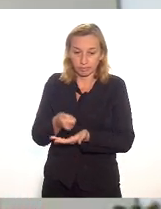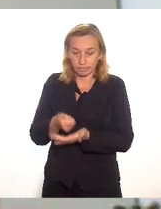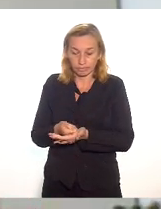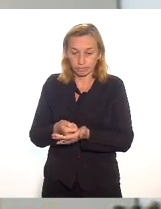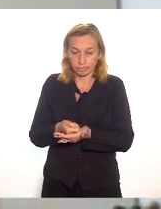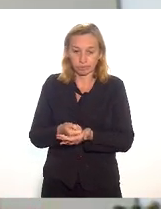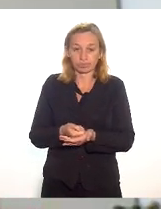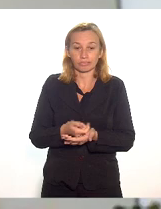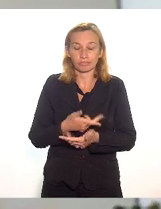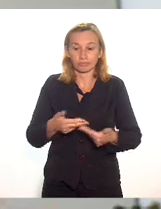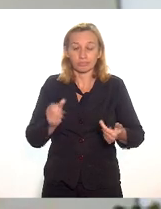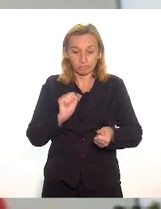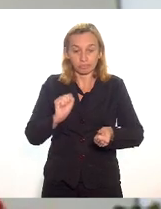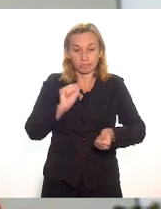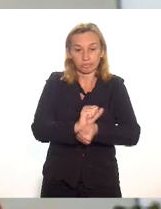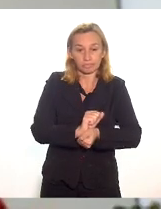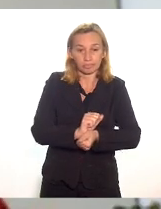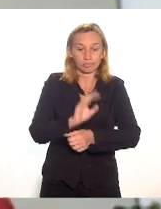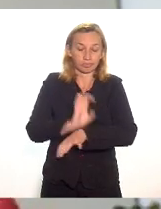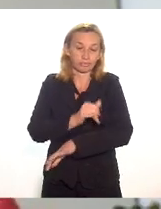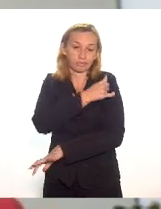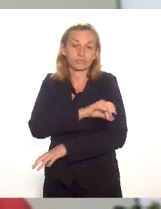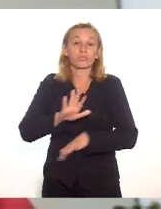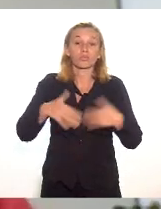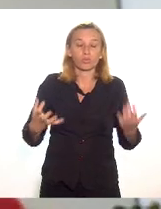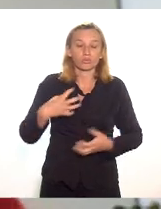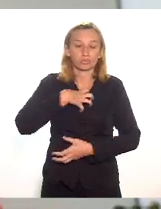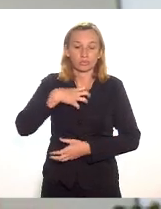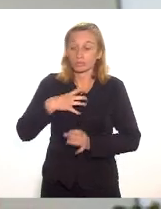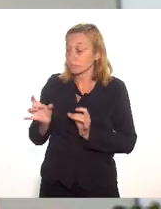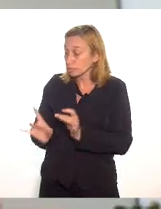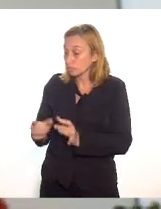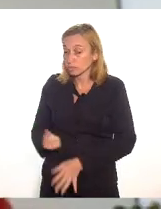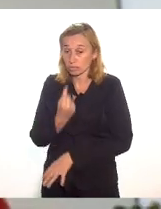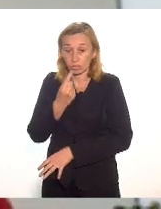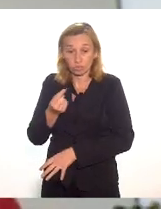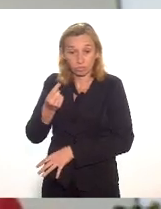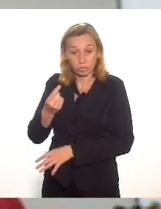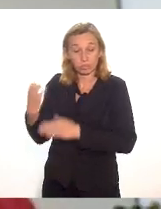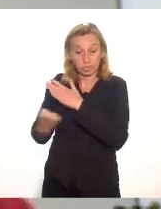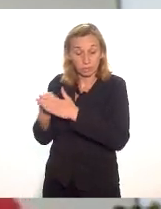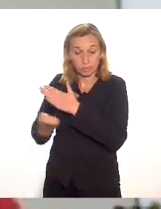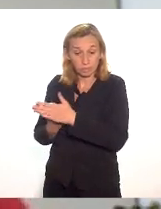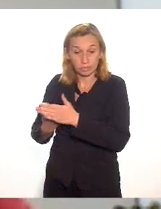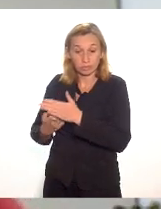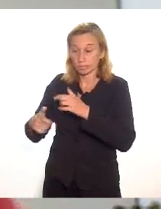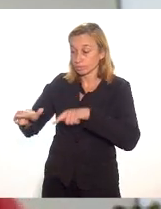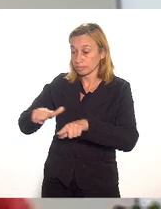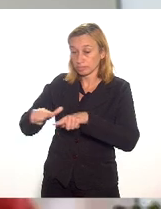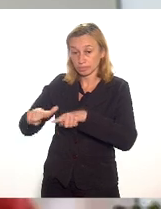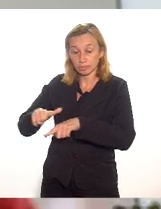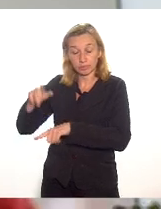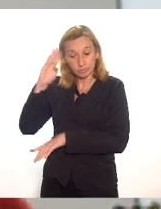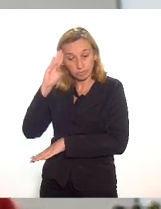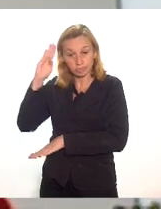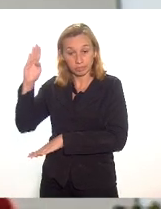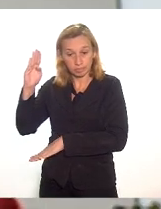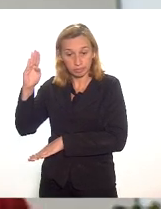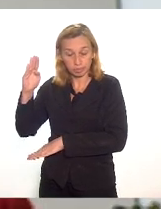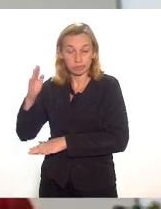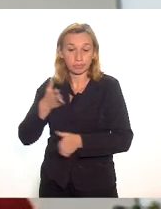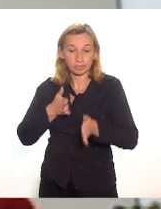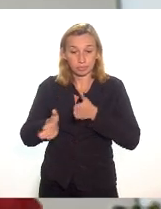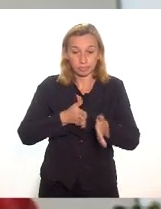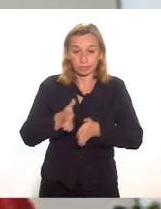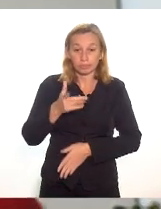do Rio de Janeiro, qual é o sentido de privatizar uma empresa que cumpre um papel estratégico de garantia do acesso à